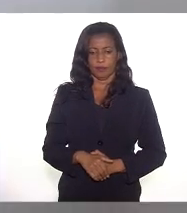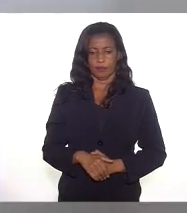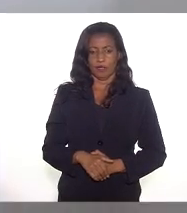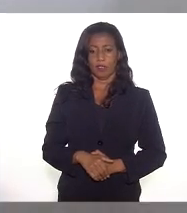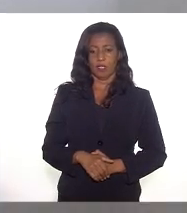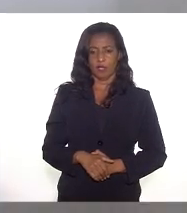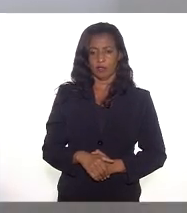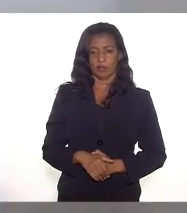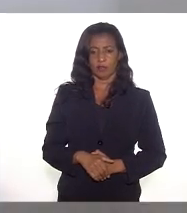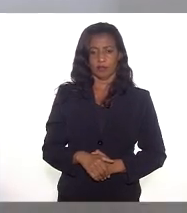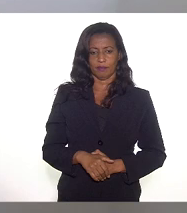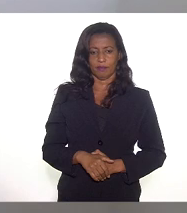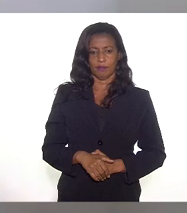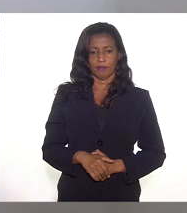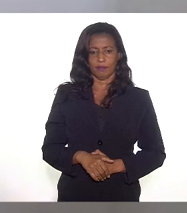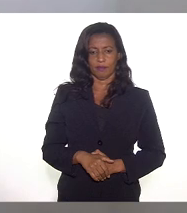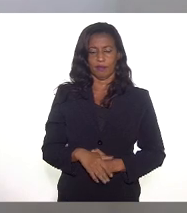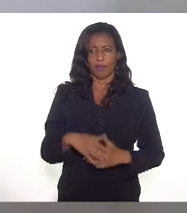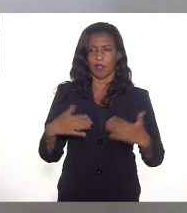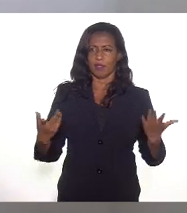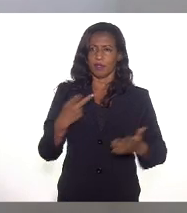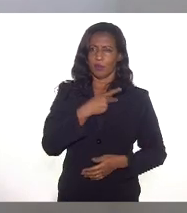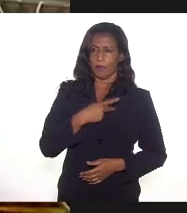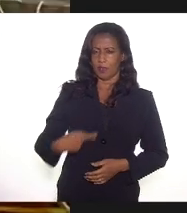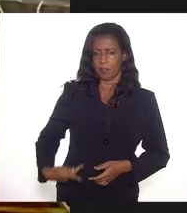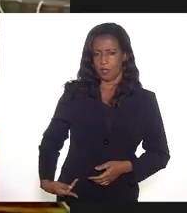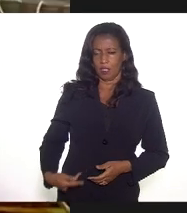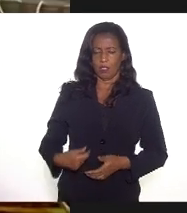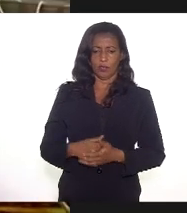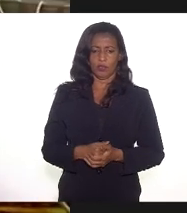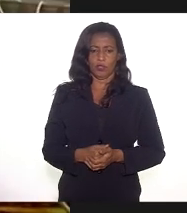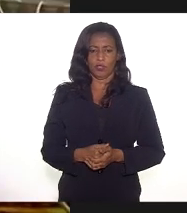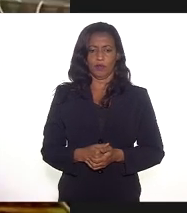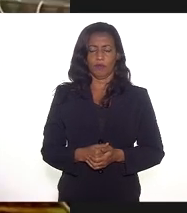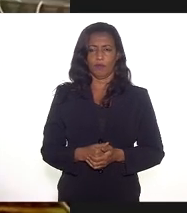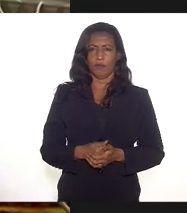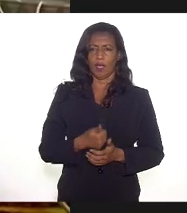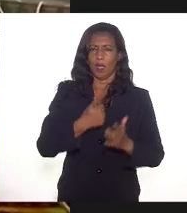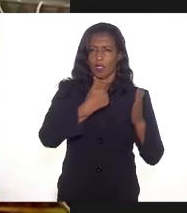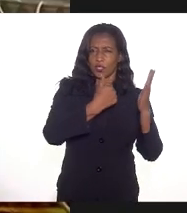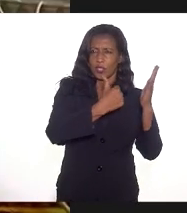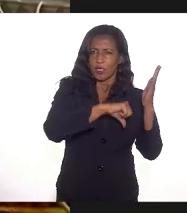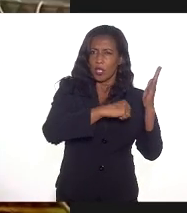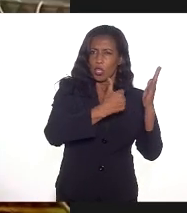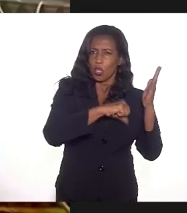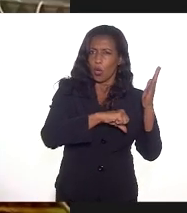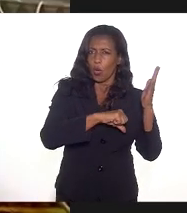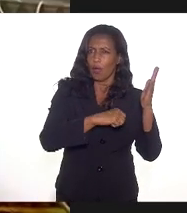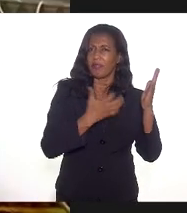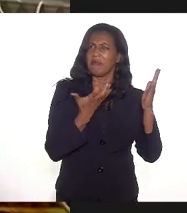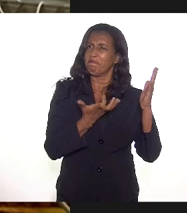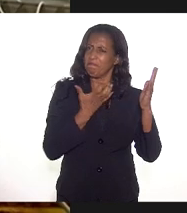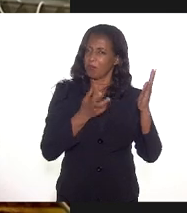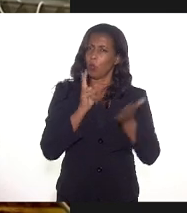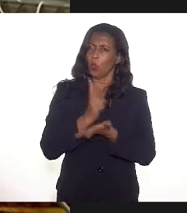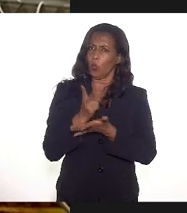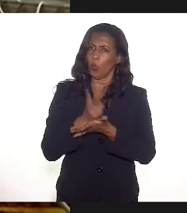Isso. Senhor presidente, com relação à 19, eu gostaria de manter o destaque, sim.